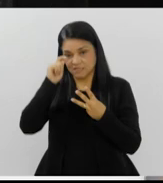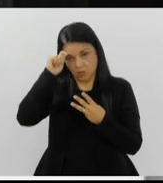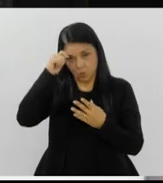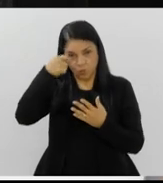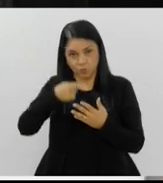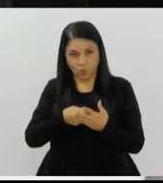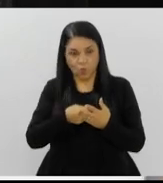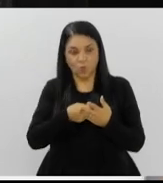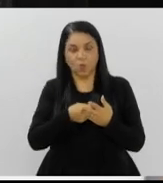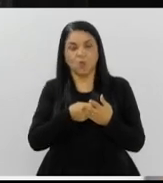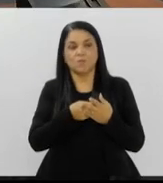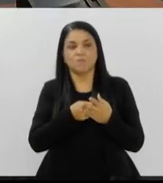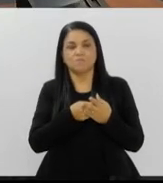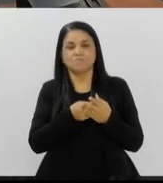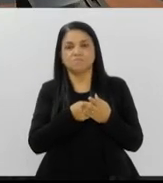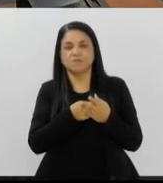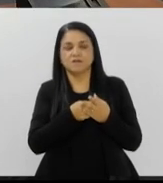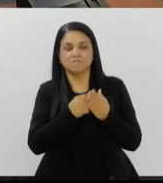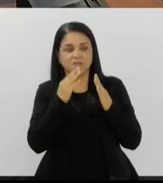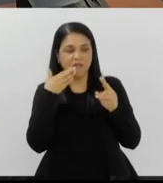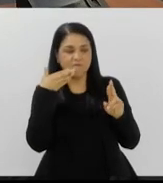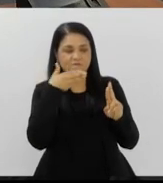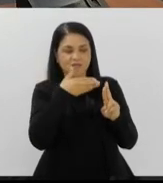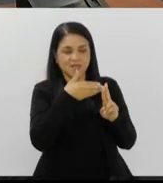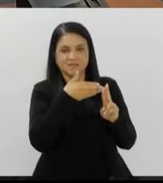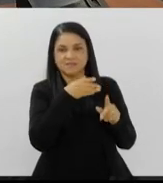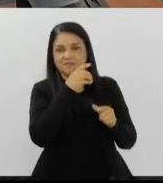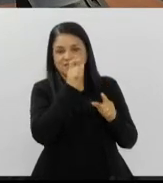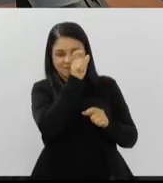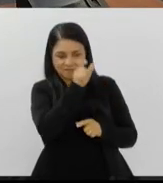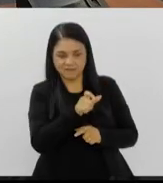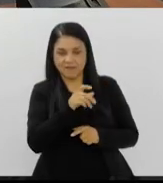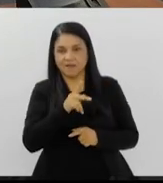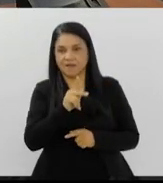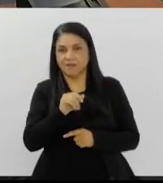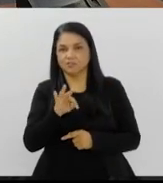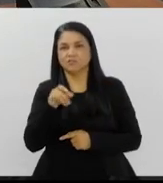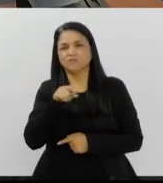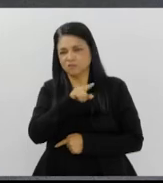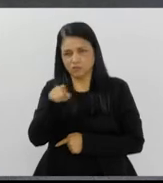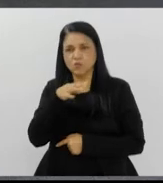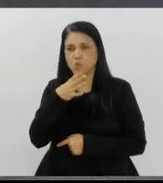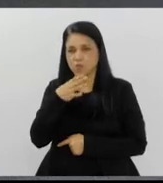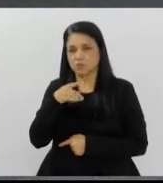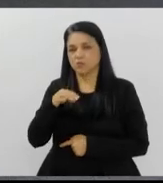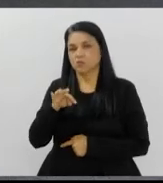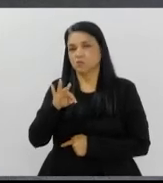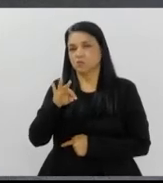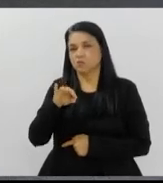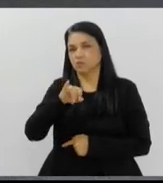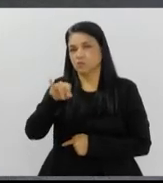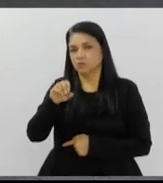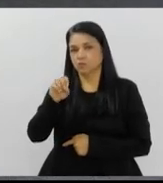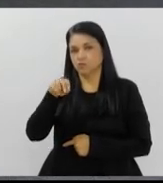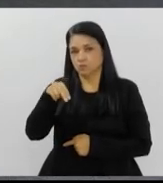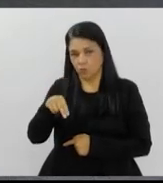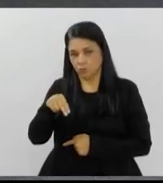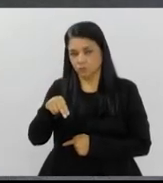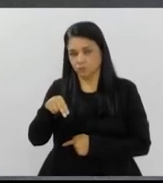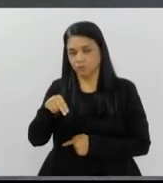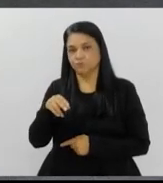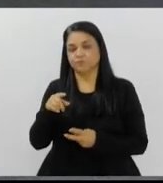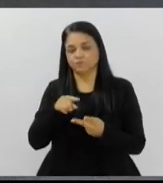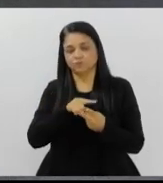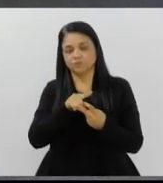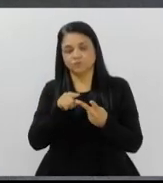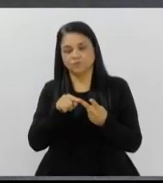Kátia, que eu acredito que todos aqui conheçam. Primeiro é o John Rawls, por conta do véu da ignorância. Quando